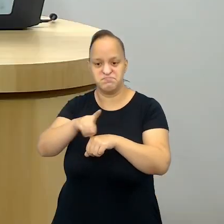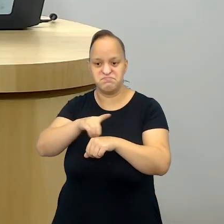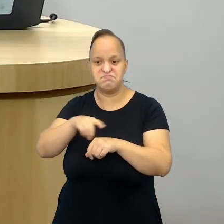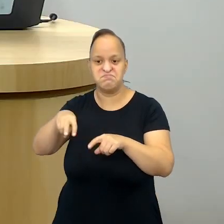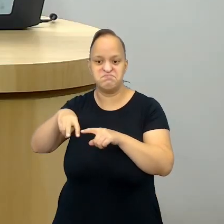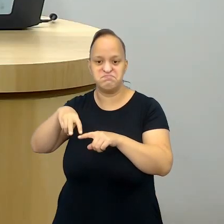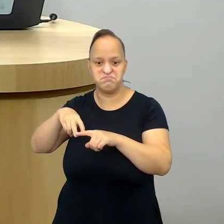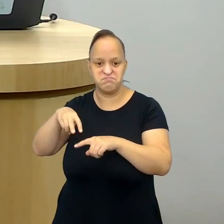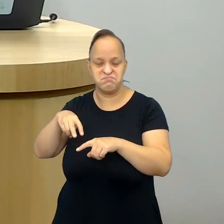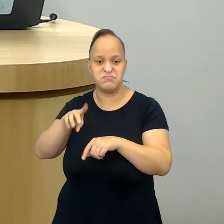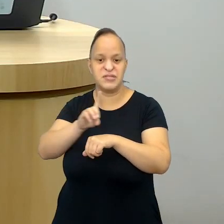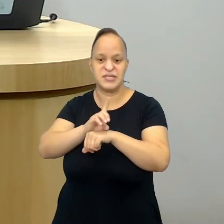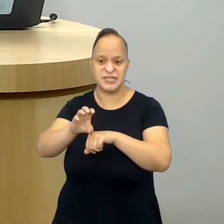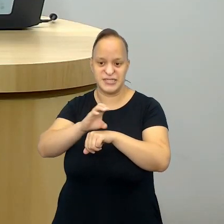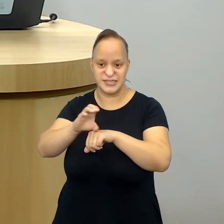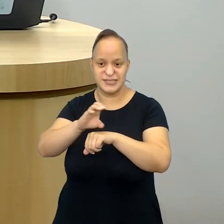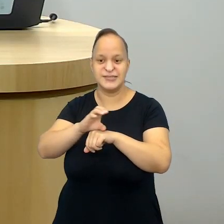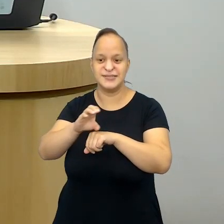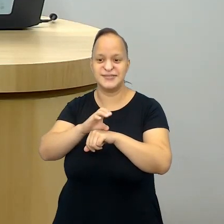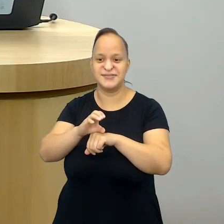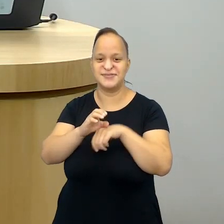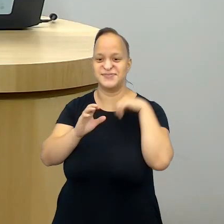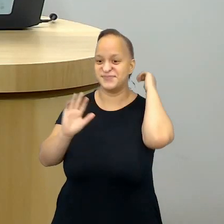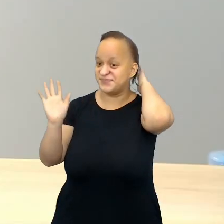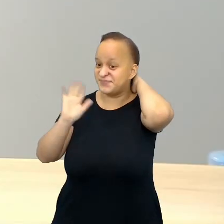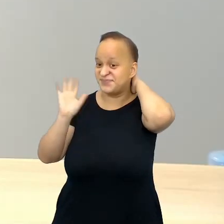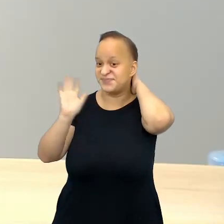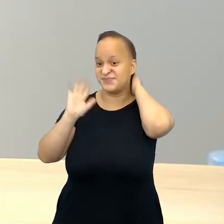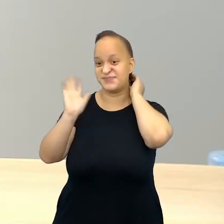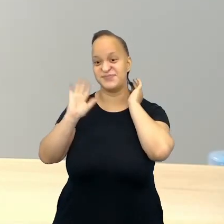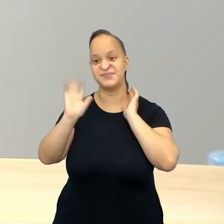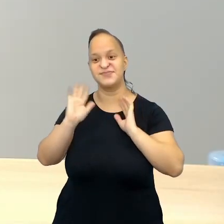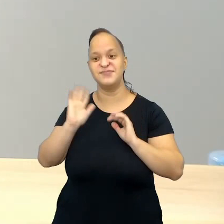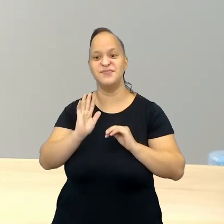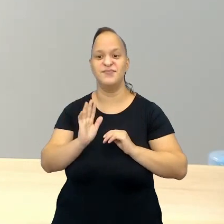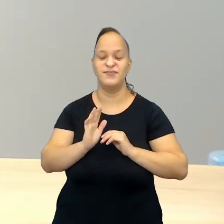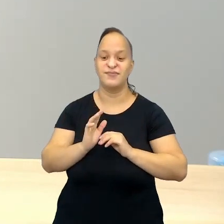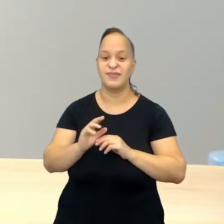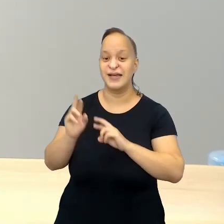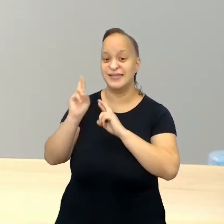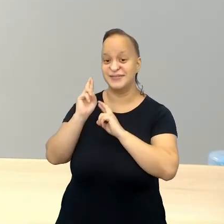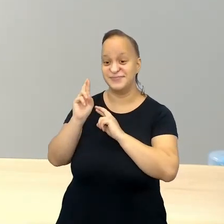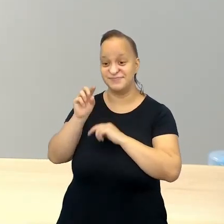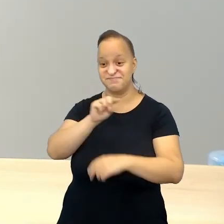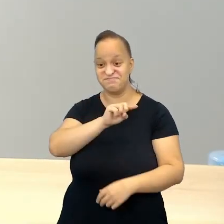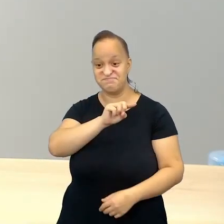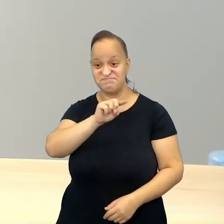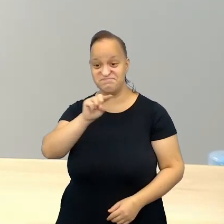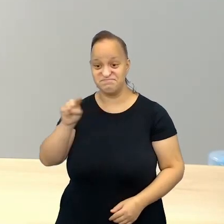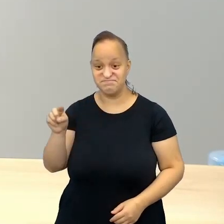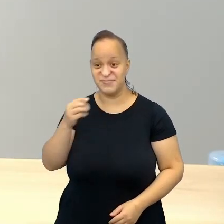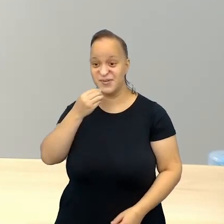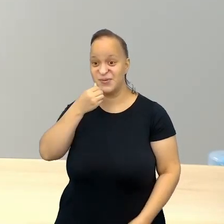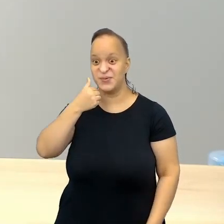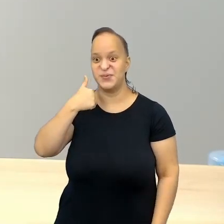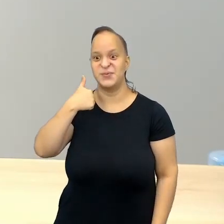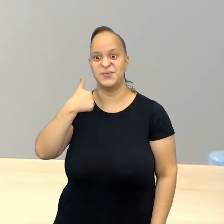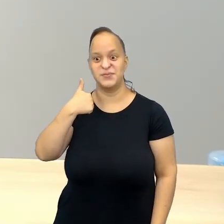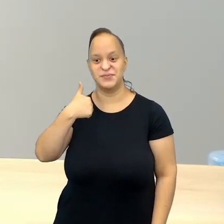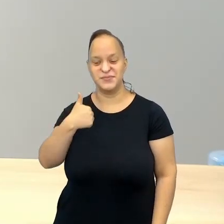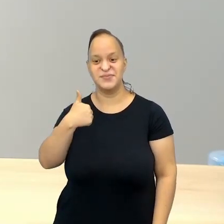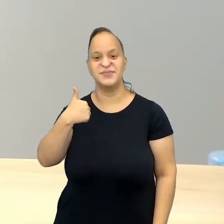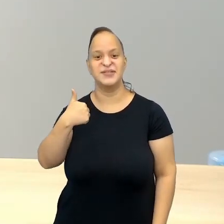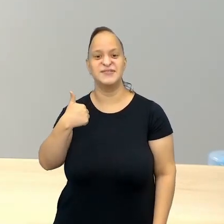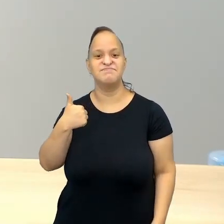Lourdes. Como vão, professores? Espero que estejam todos bem. Estamos mais uma vez aqui para falar um pouquinho da